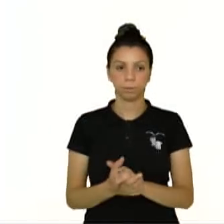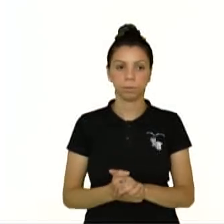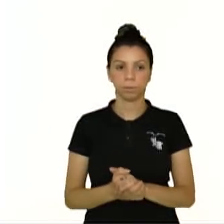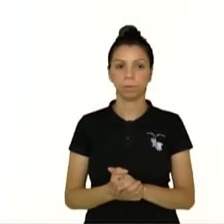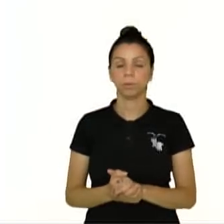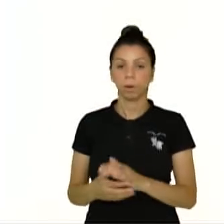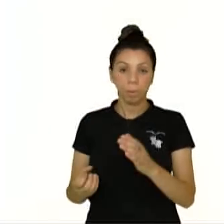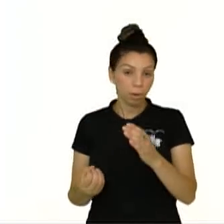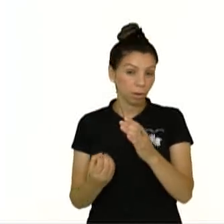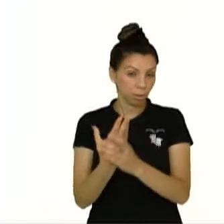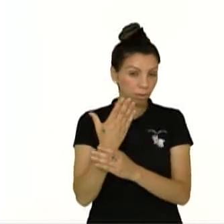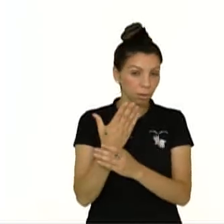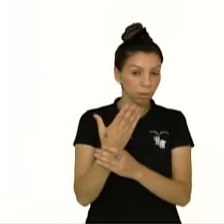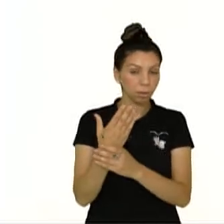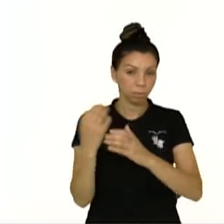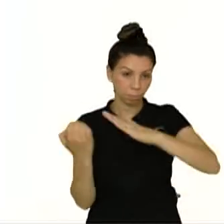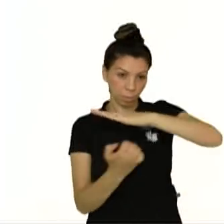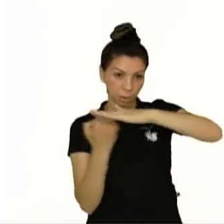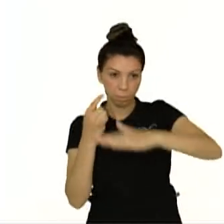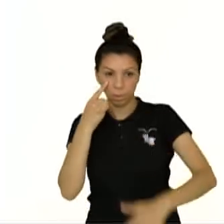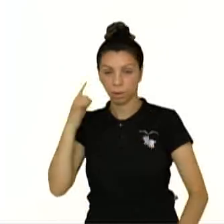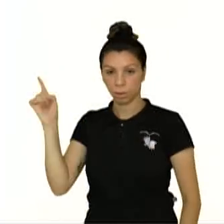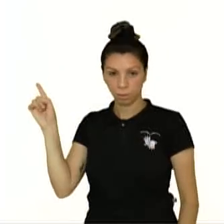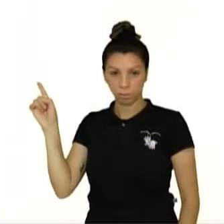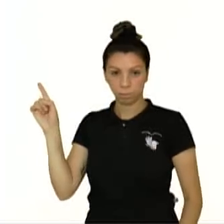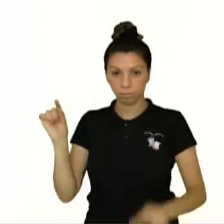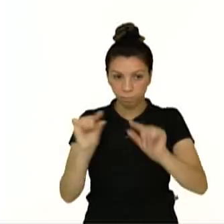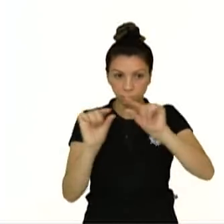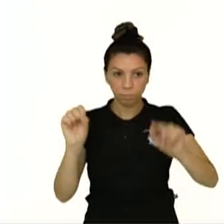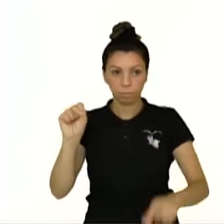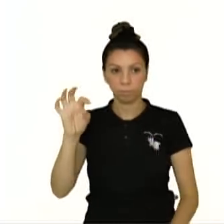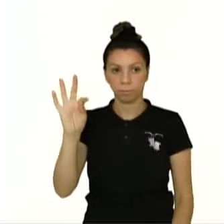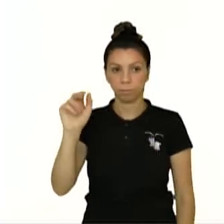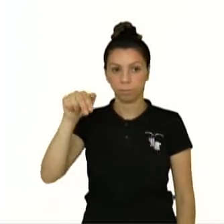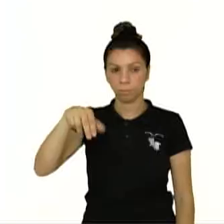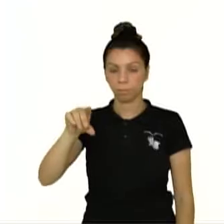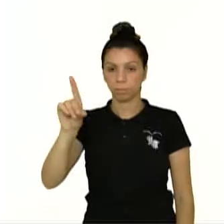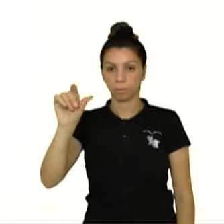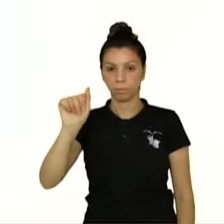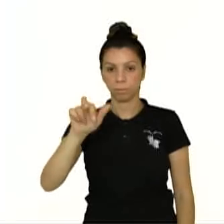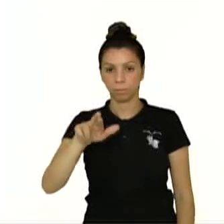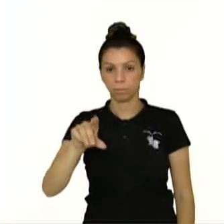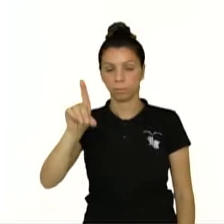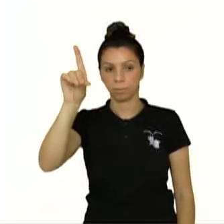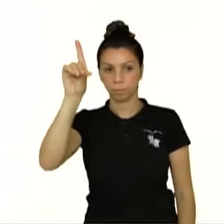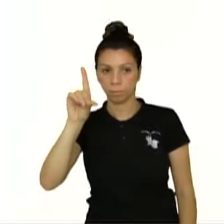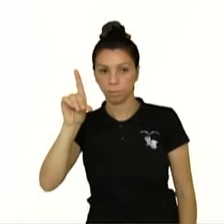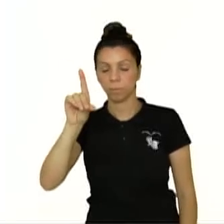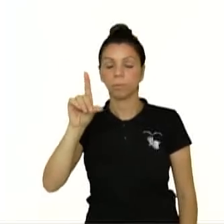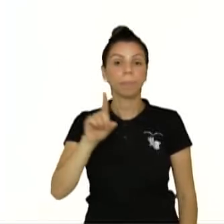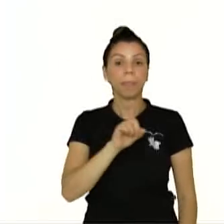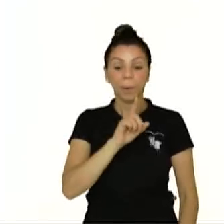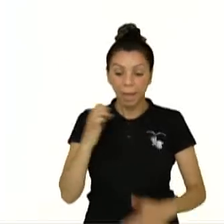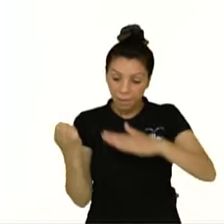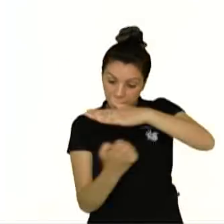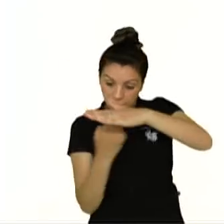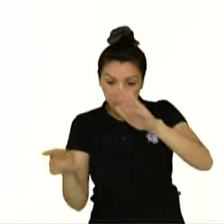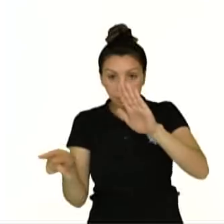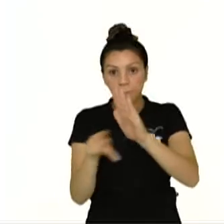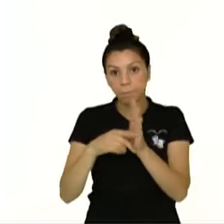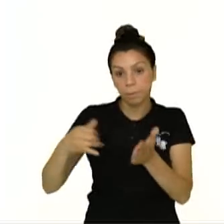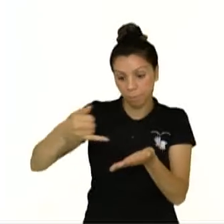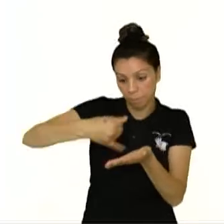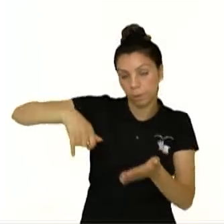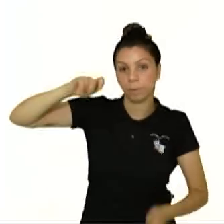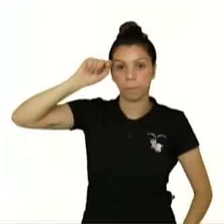Oil Company. Standard Oil Company. E o que vai acontecer? Essa empresa petrolífera, o que ela vai